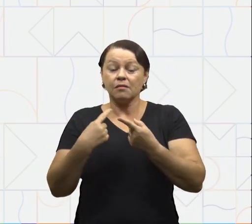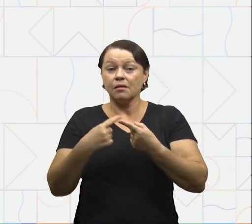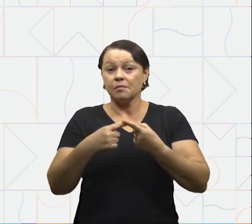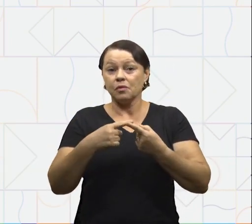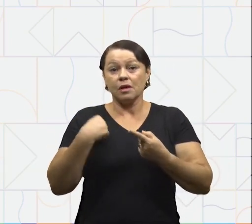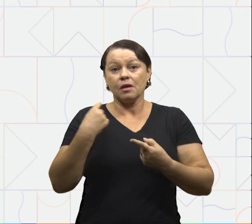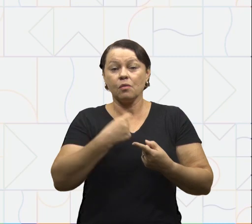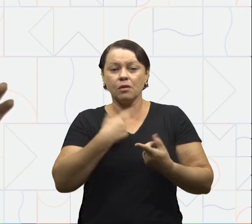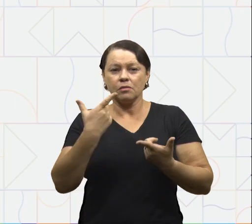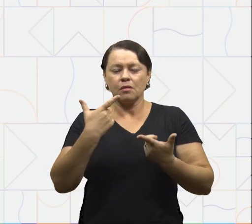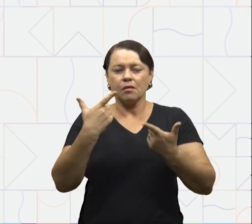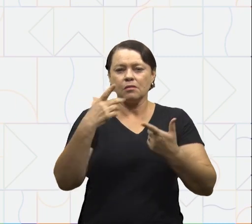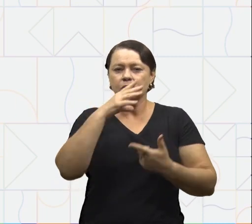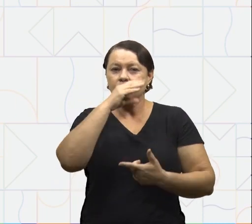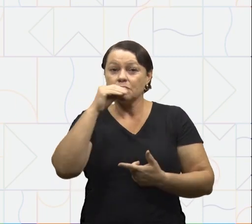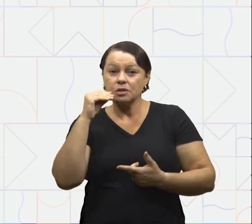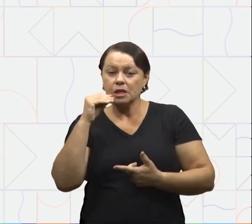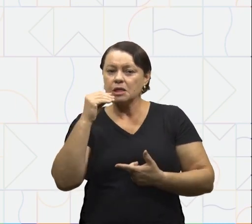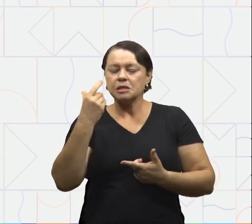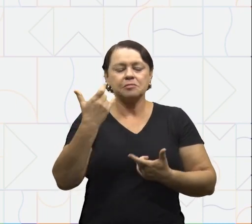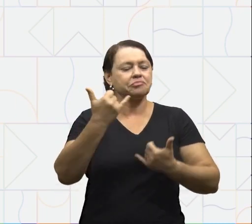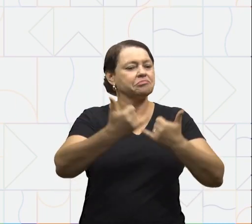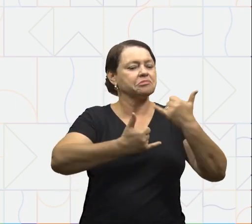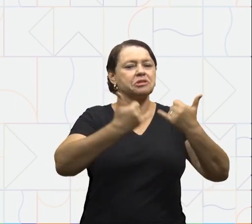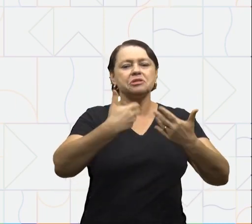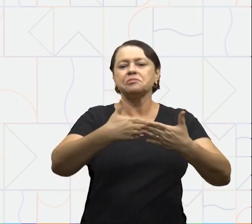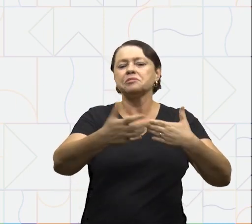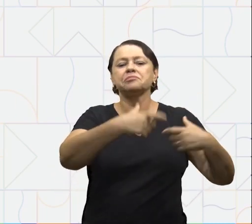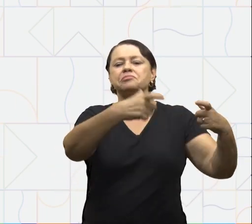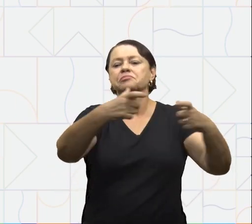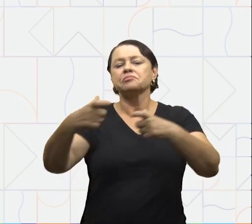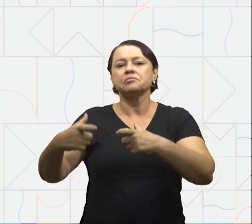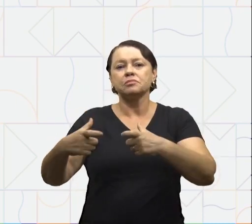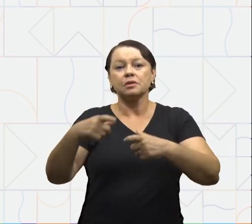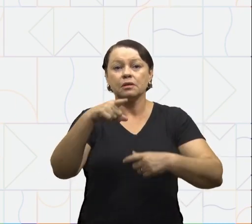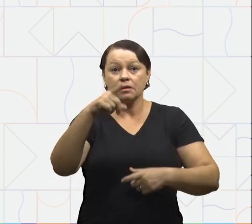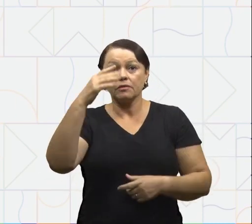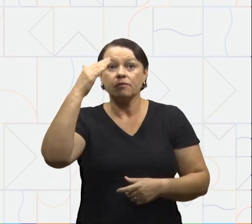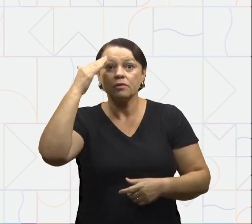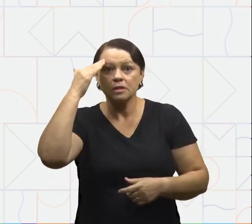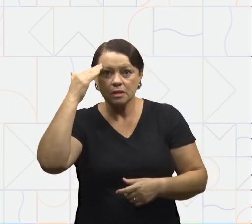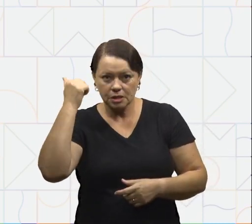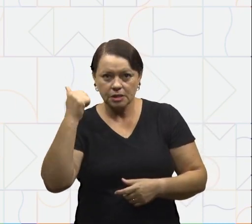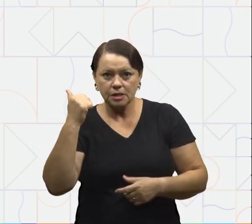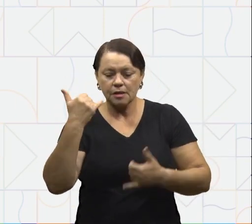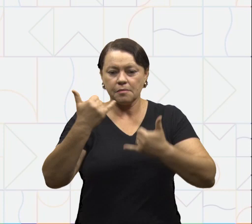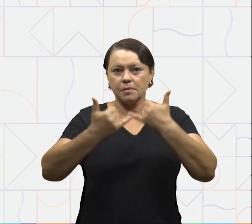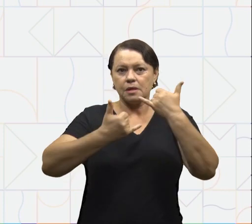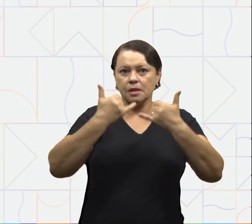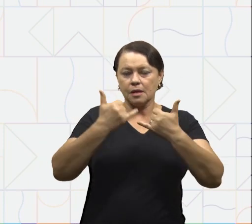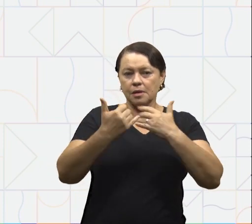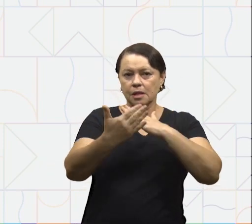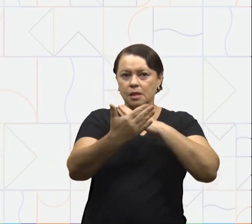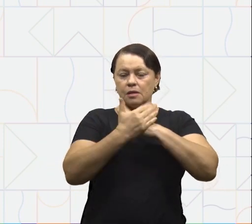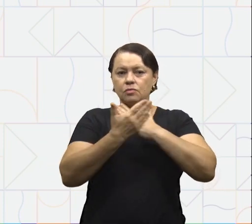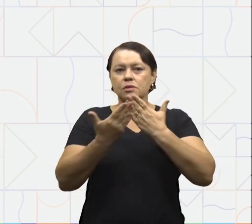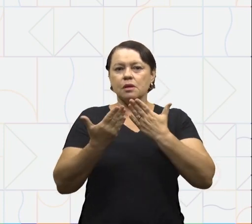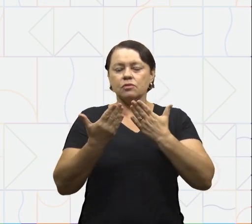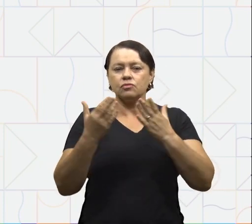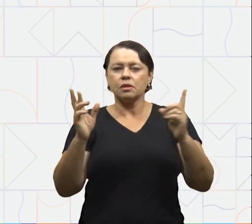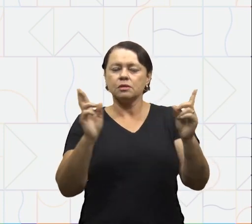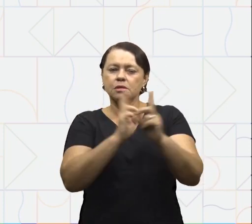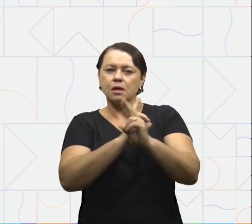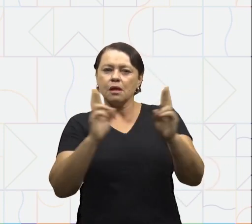gente é criança, brinca em todos os lugares. Sabia que as brincadeiras e jogos nos ajudam até a aprender a conviver melhor em